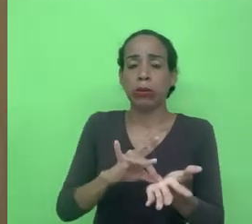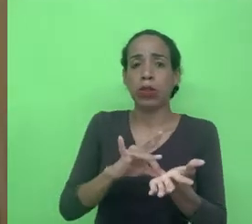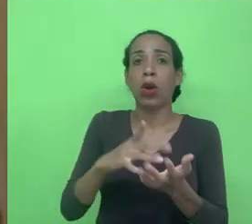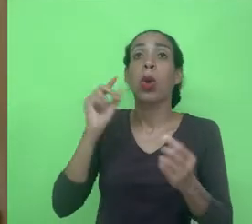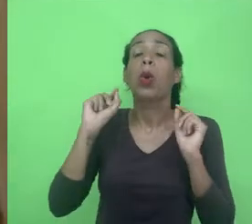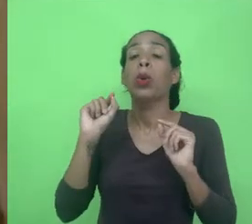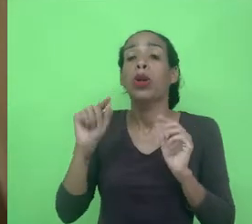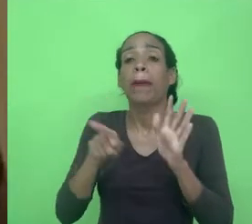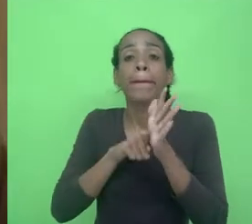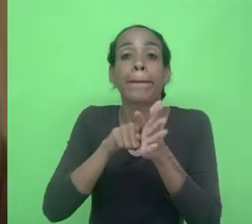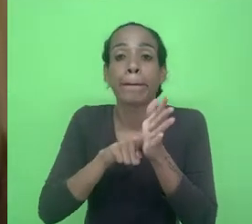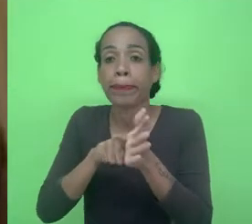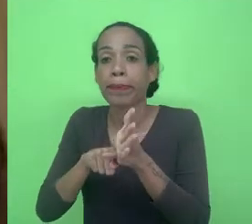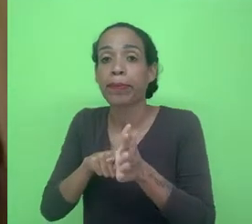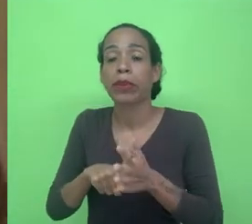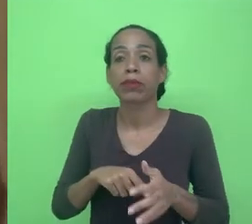porque